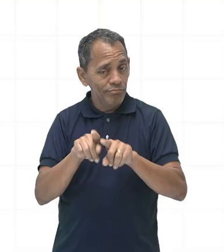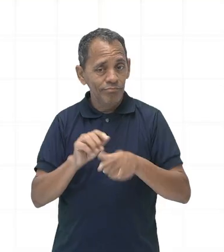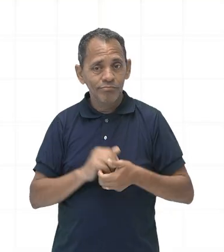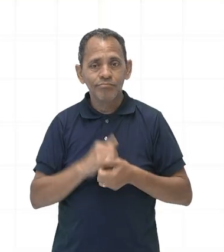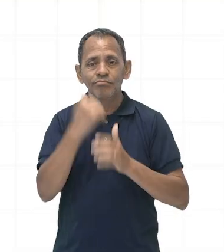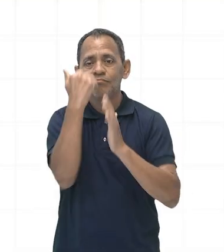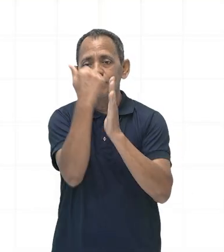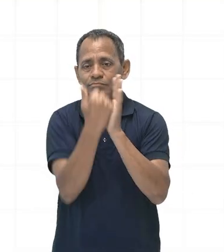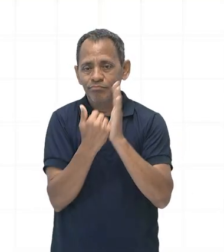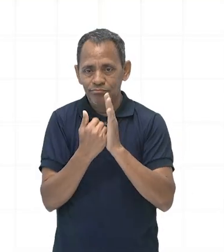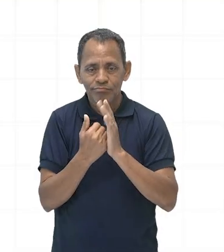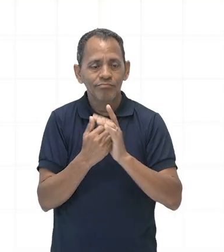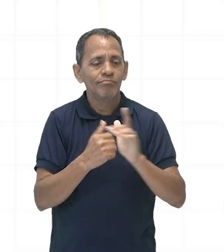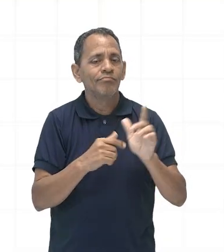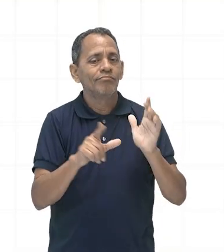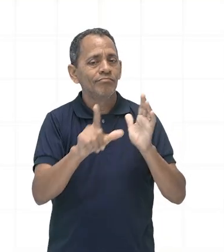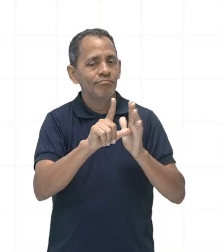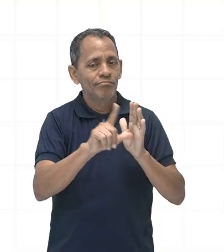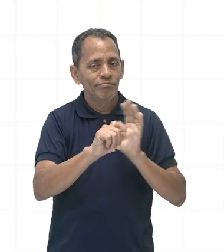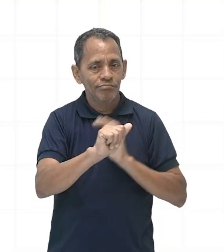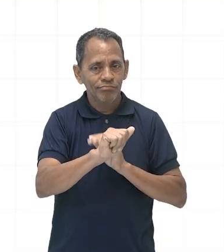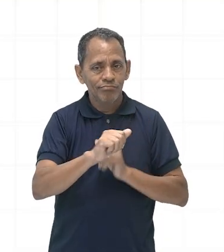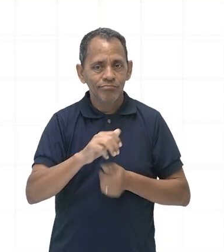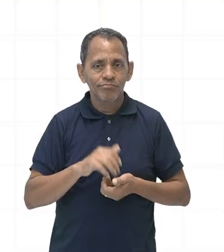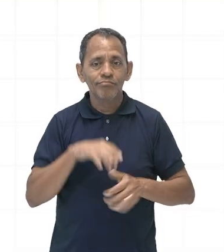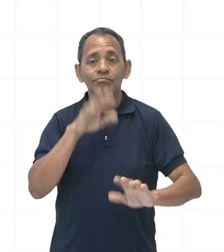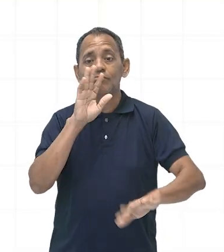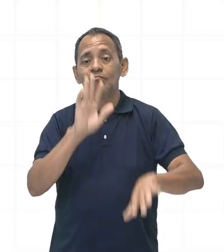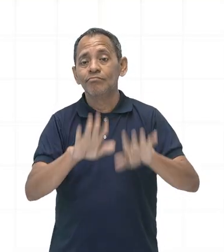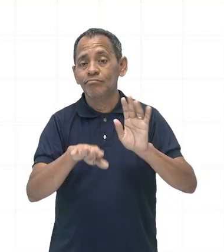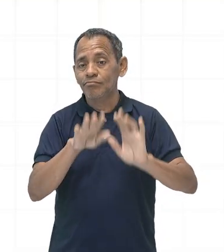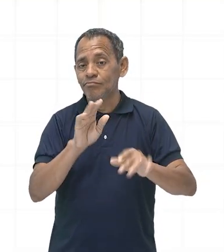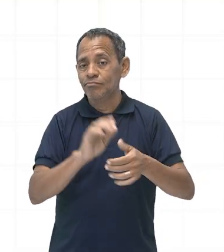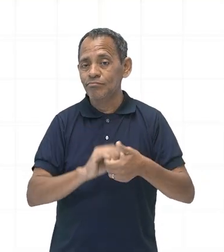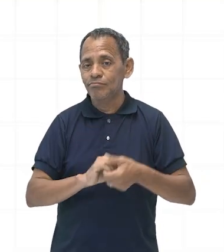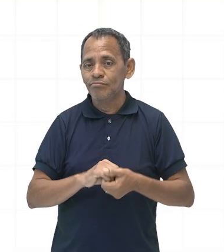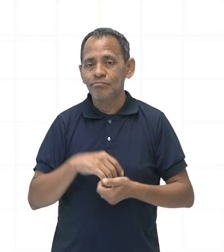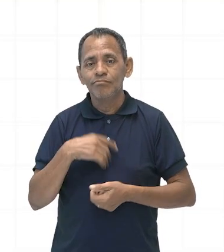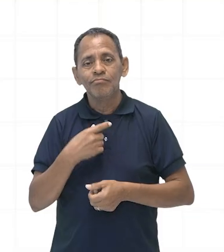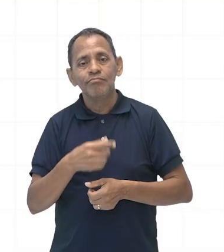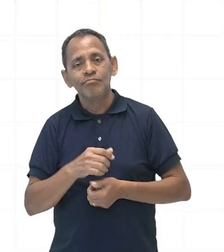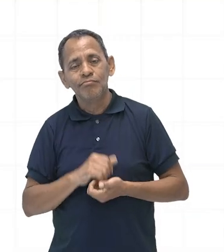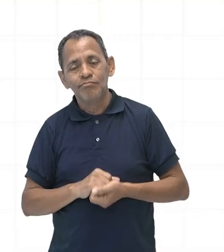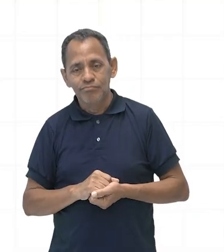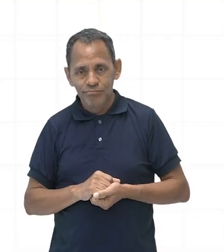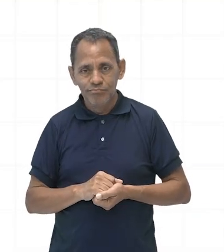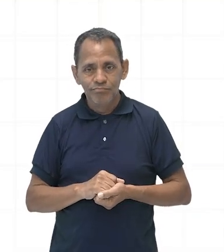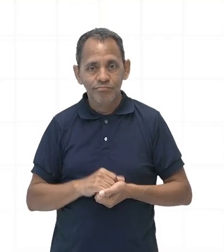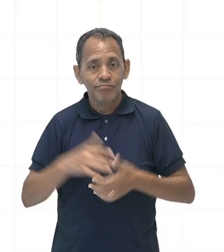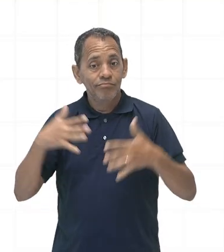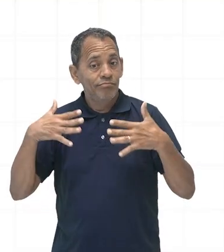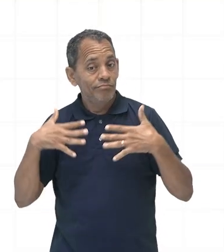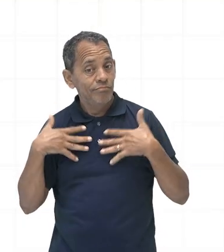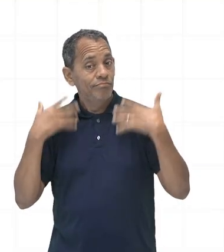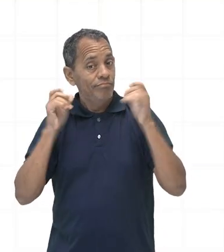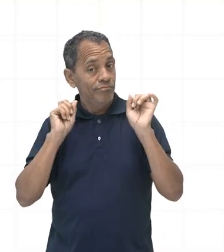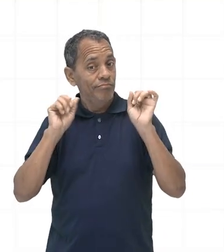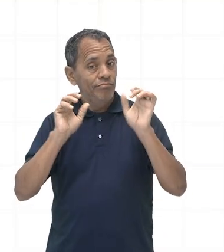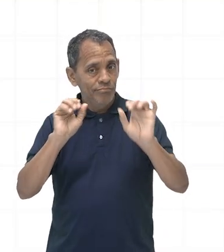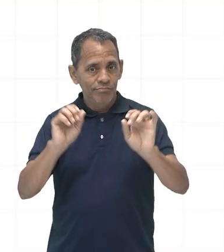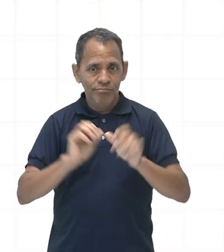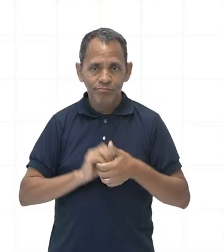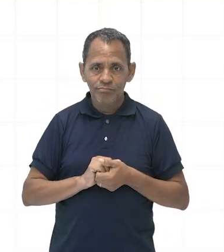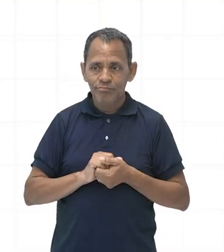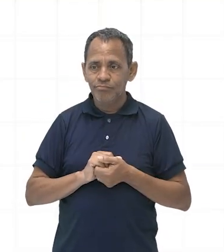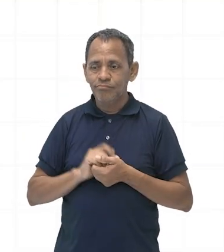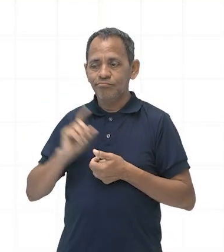né, na livraria A. E isso, às vezes, a gente é pego de surpresa,